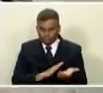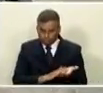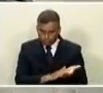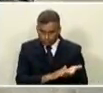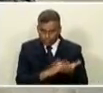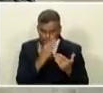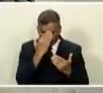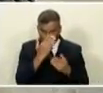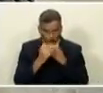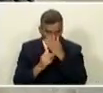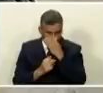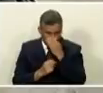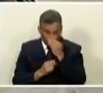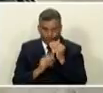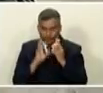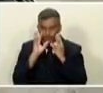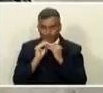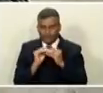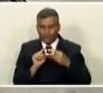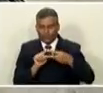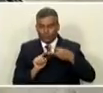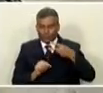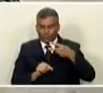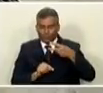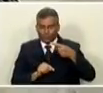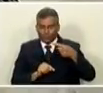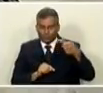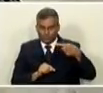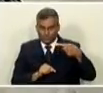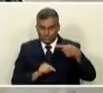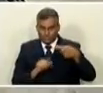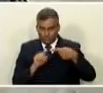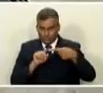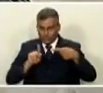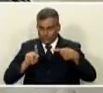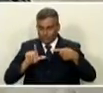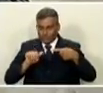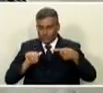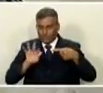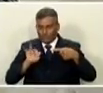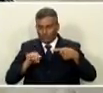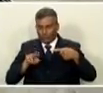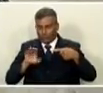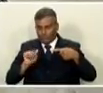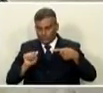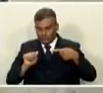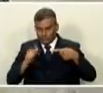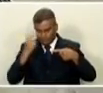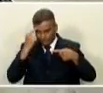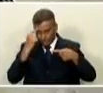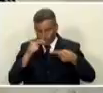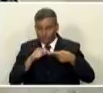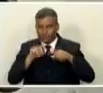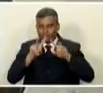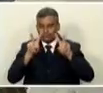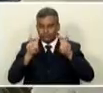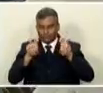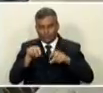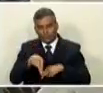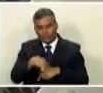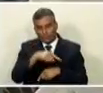Bom, eu queria falar duas coisas. Uma sobre a questão do Plataforma Vamos, né? Não sei se as pessoas aqui estão